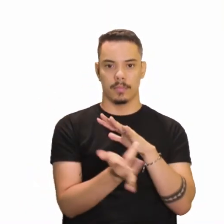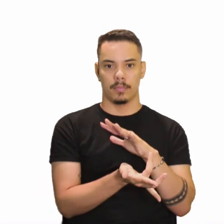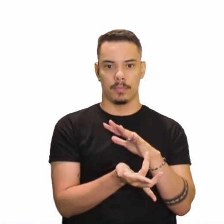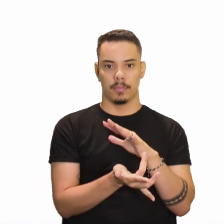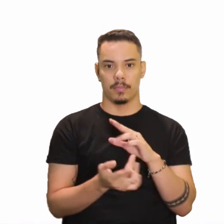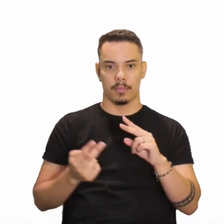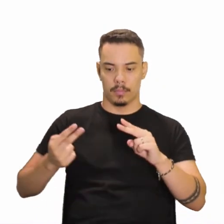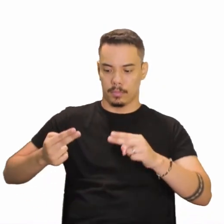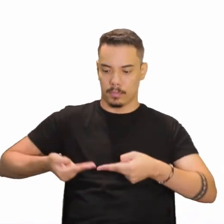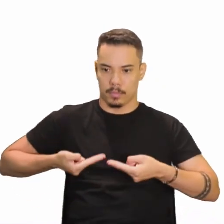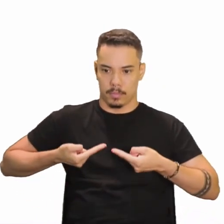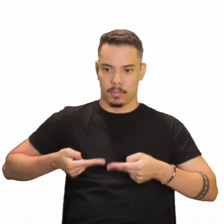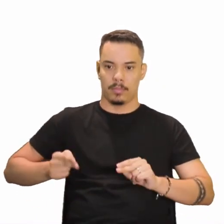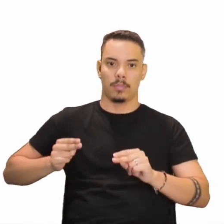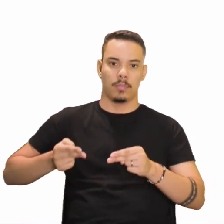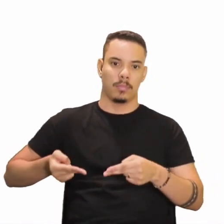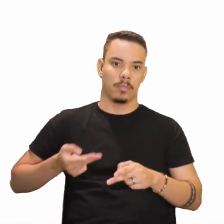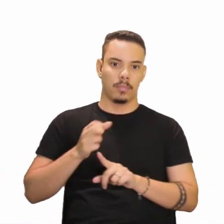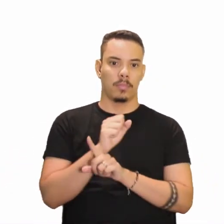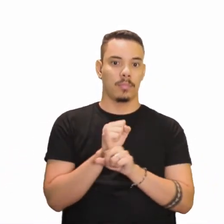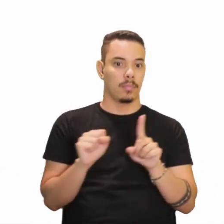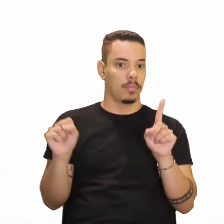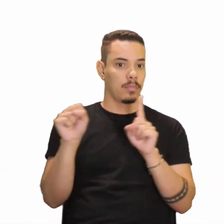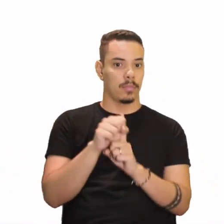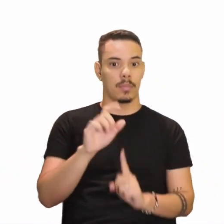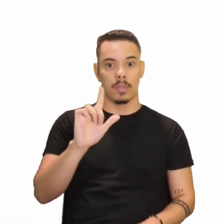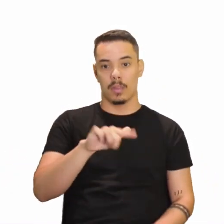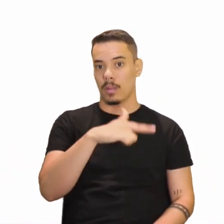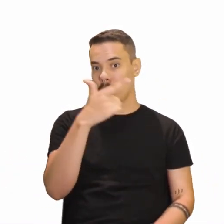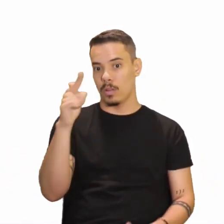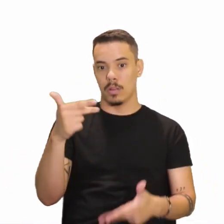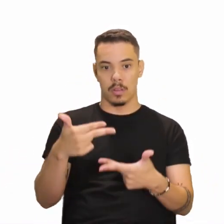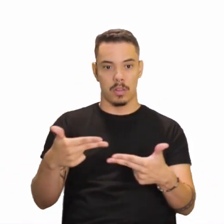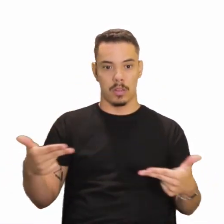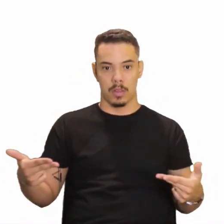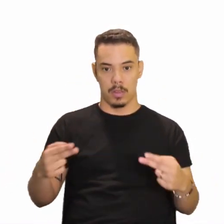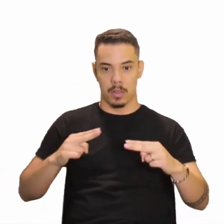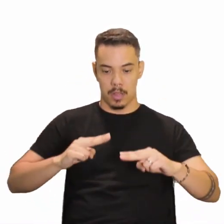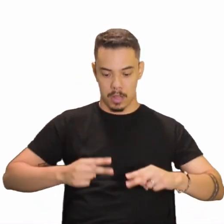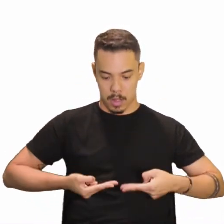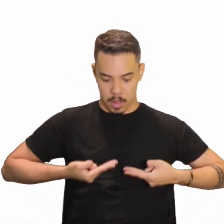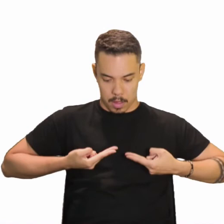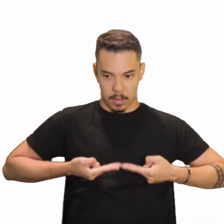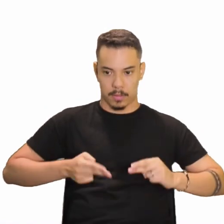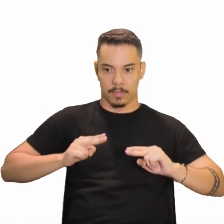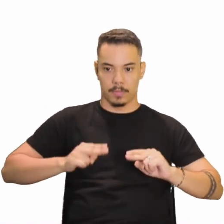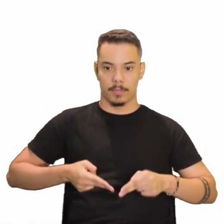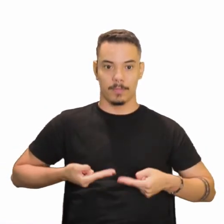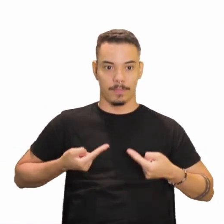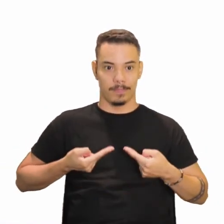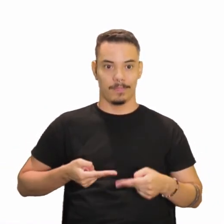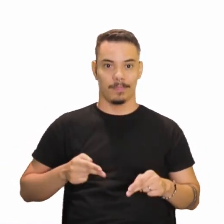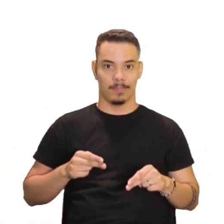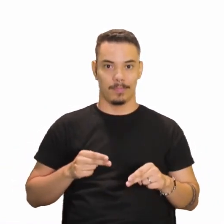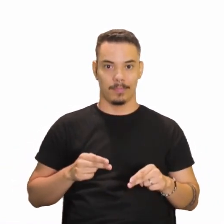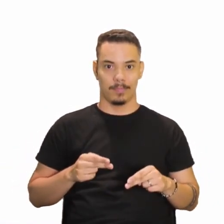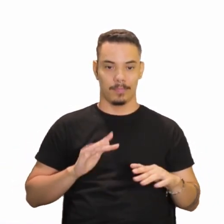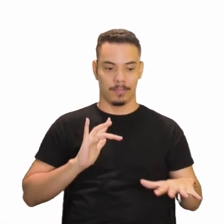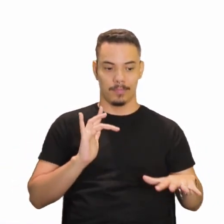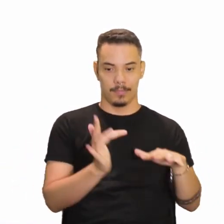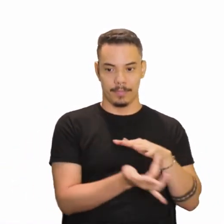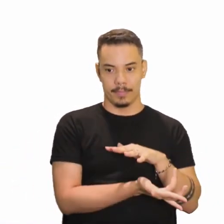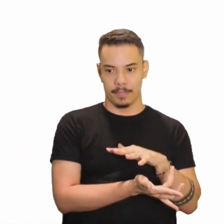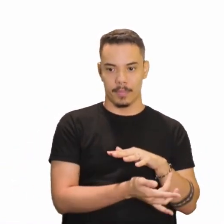rede social aqui em casa é outra coisa olha bem rede tá